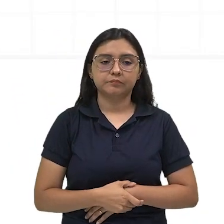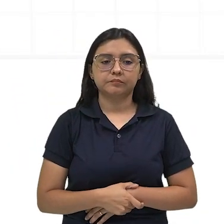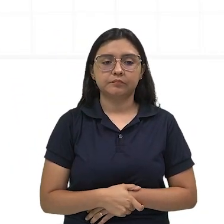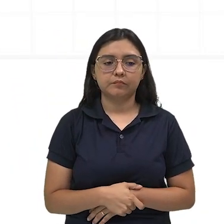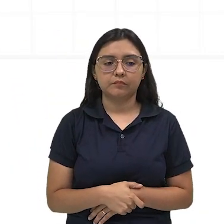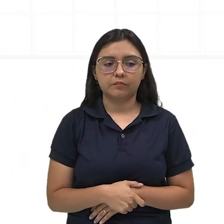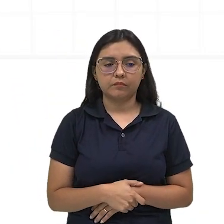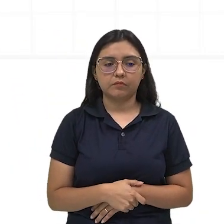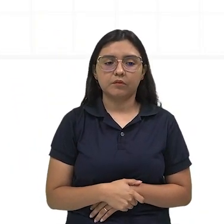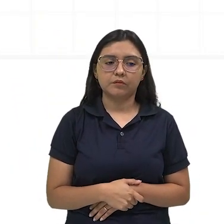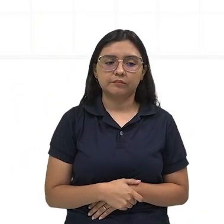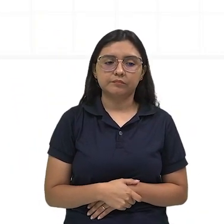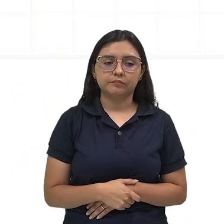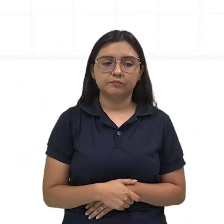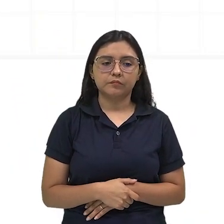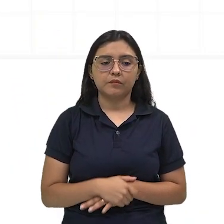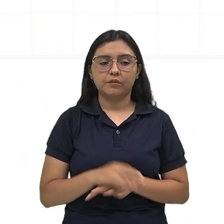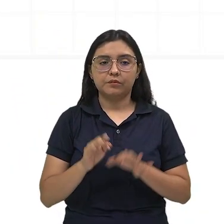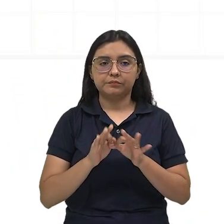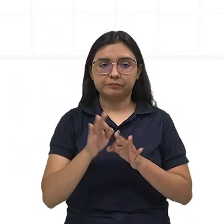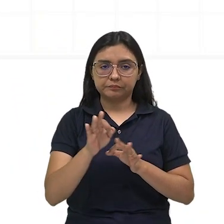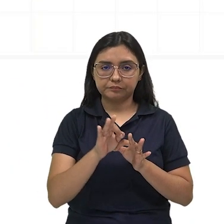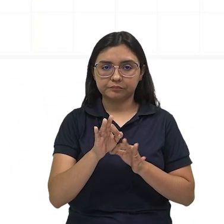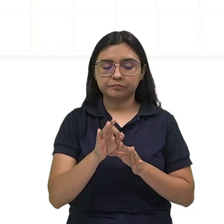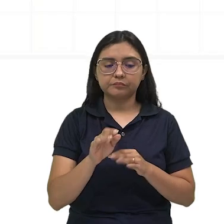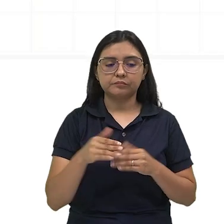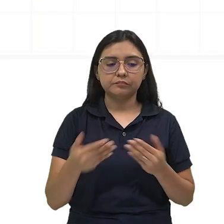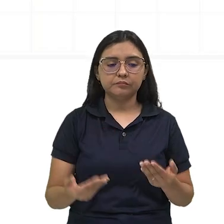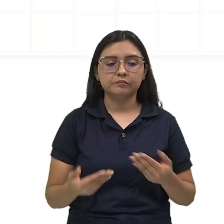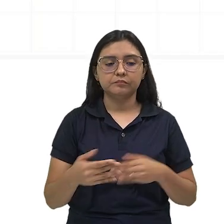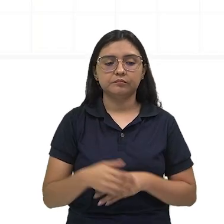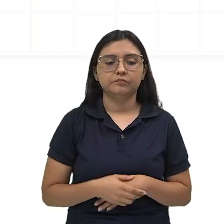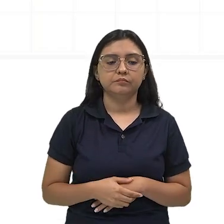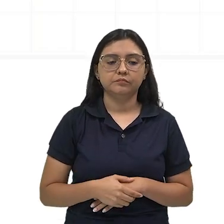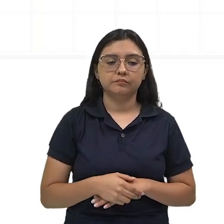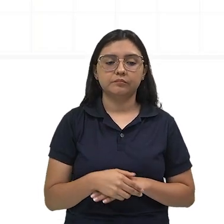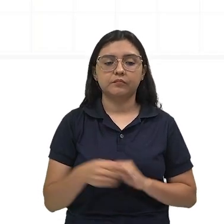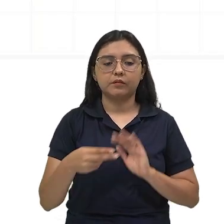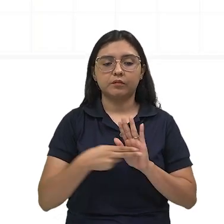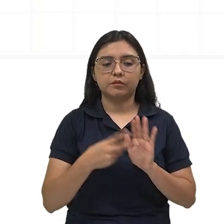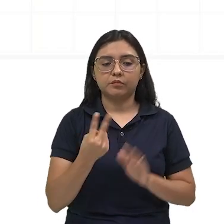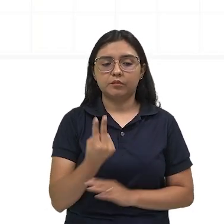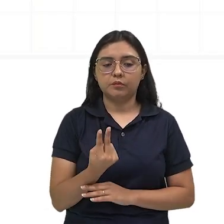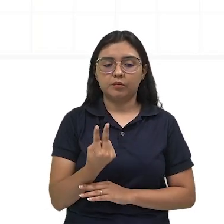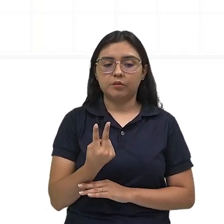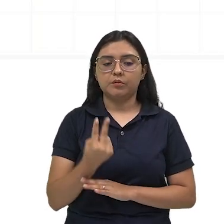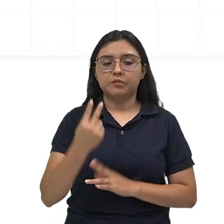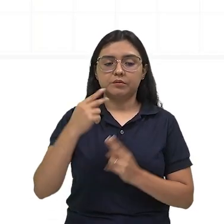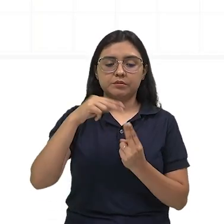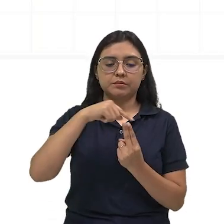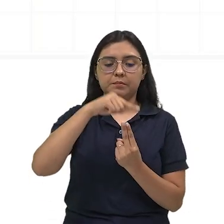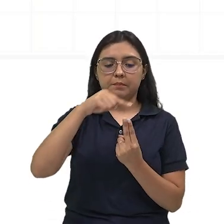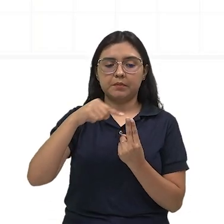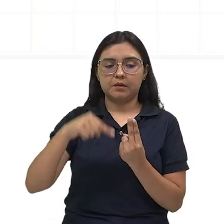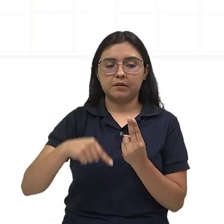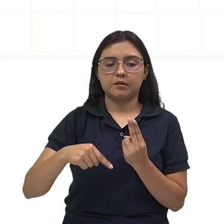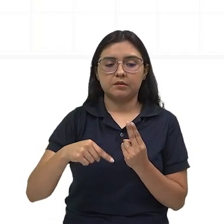comprimento da circunferência, aqui é a nossa relação, é 2πr.